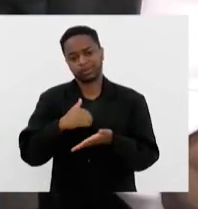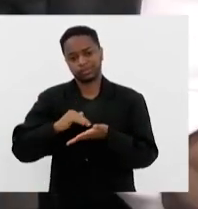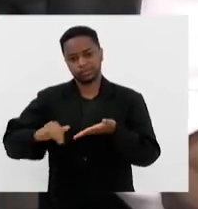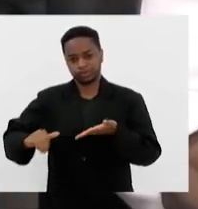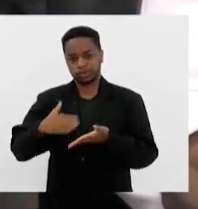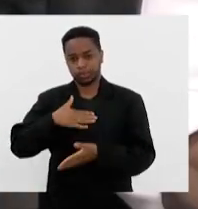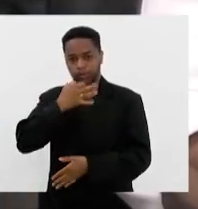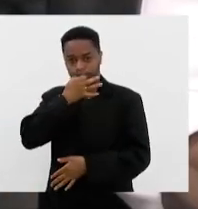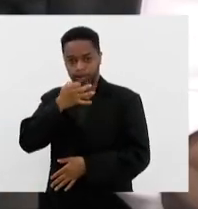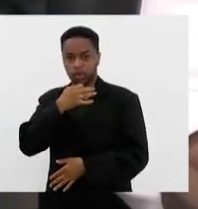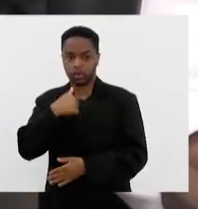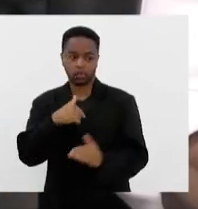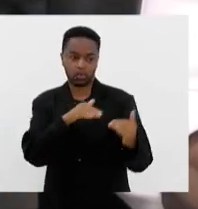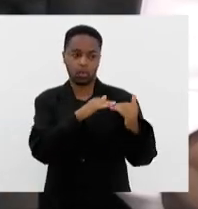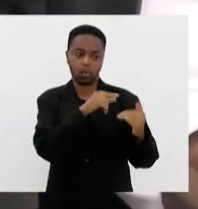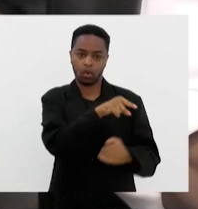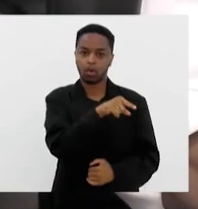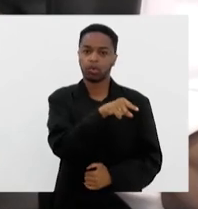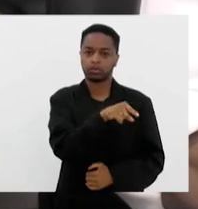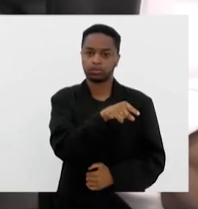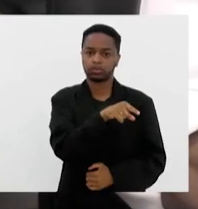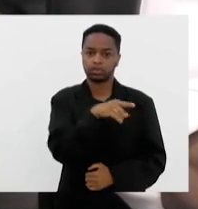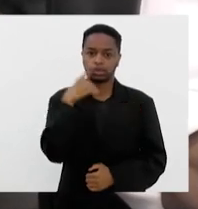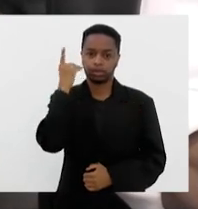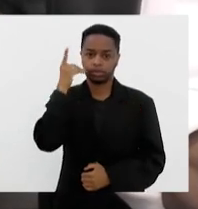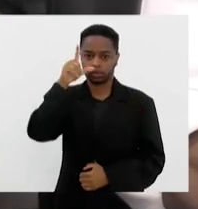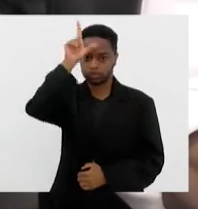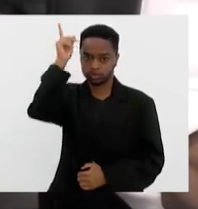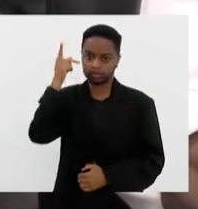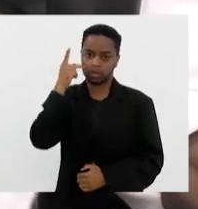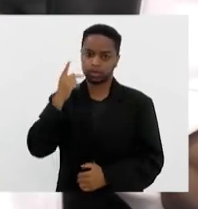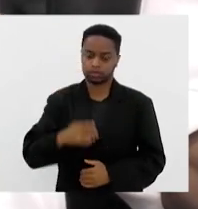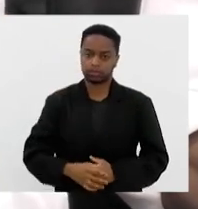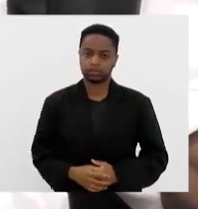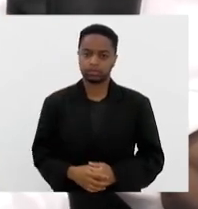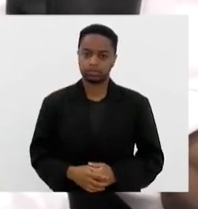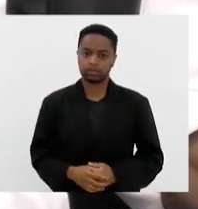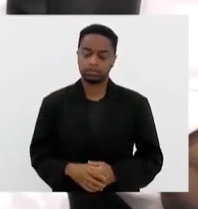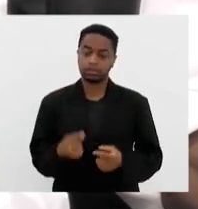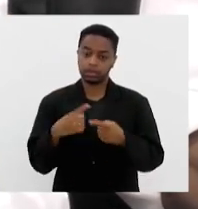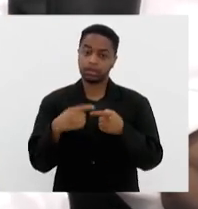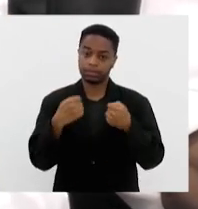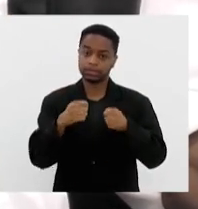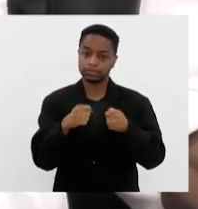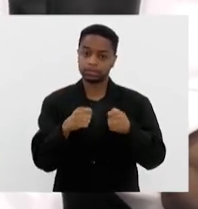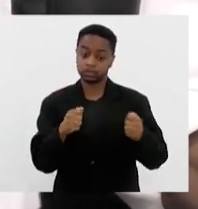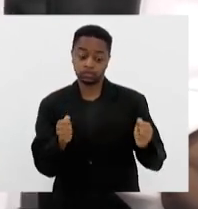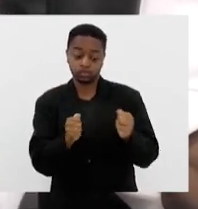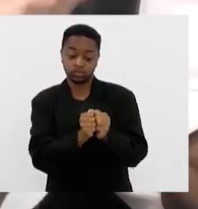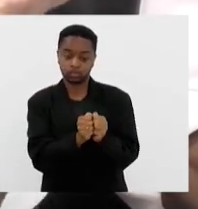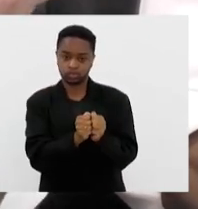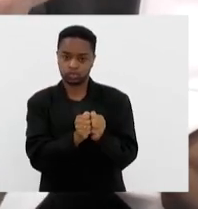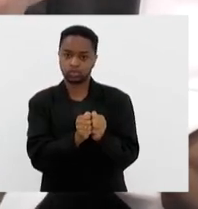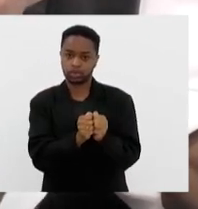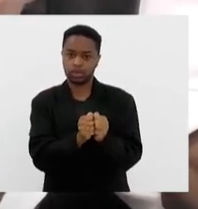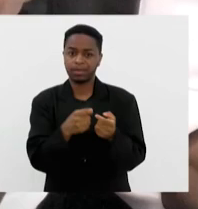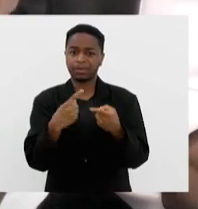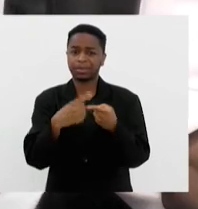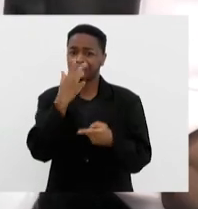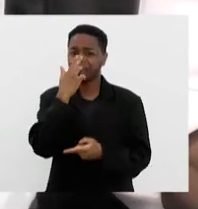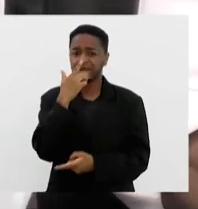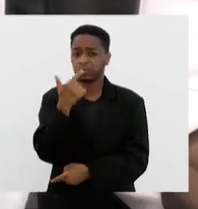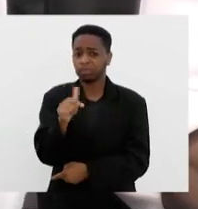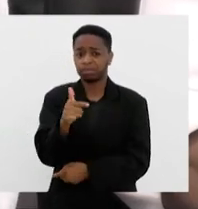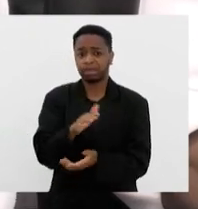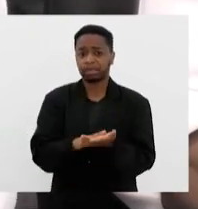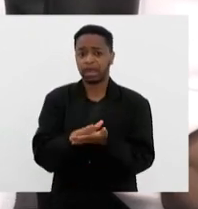e passo a ir nessa linha do deputado Luiz Paulo, de colocar a Controladoria, porque dá a impressão que não existe nada,